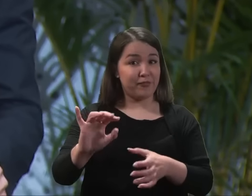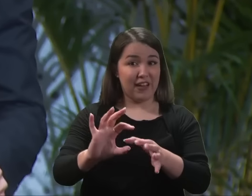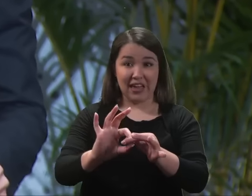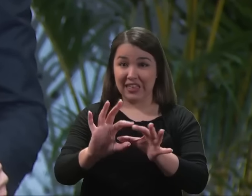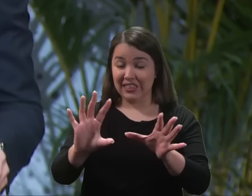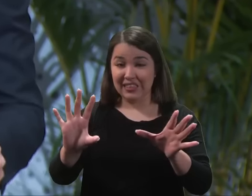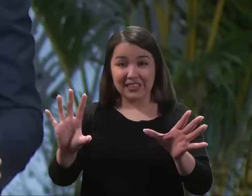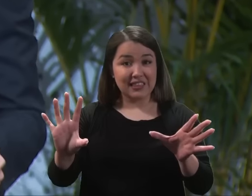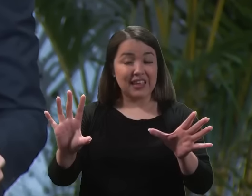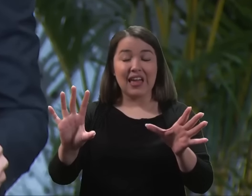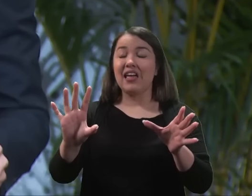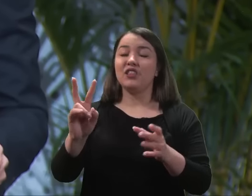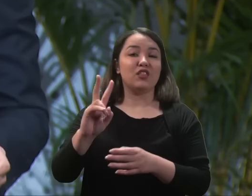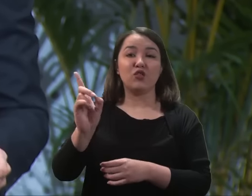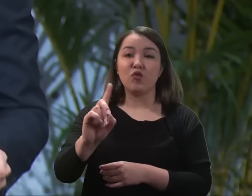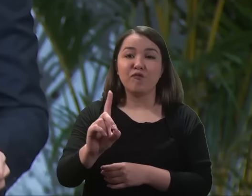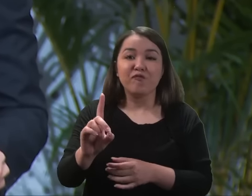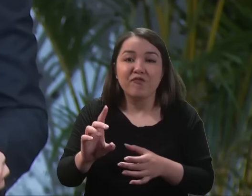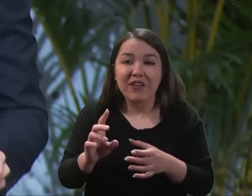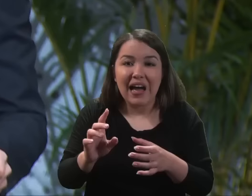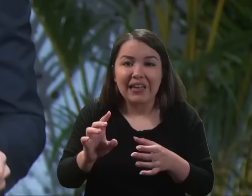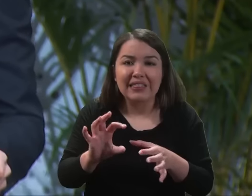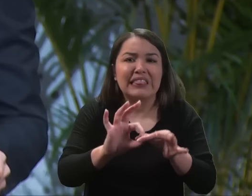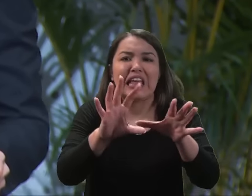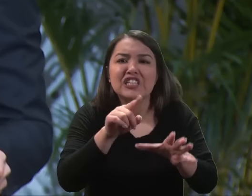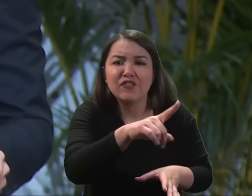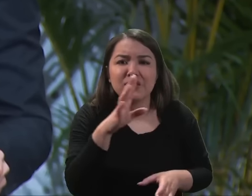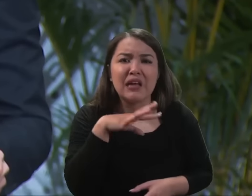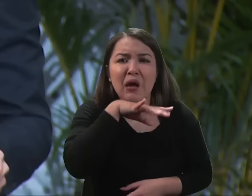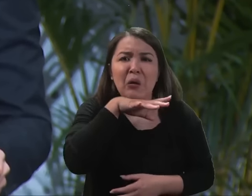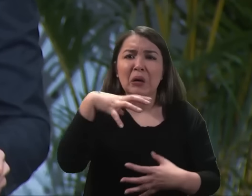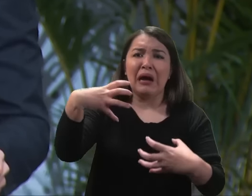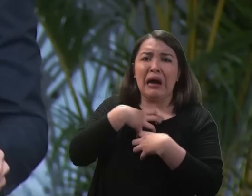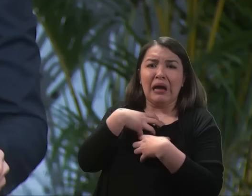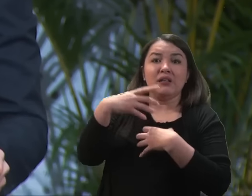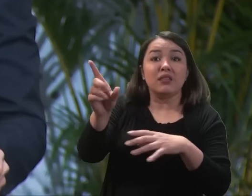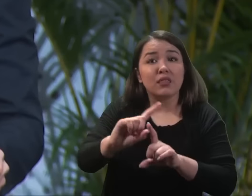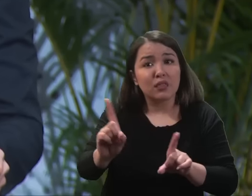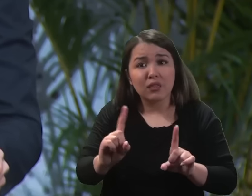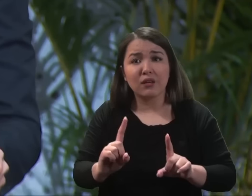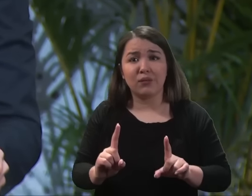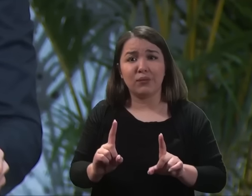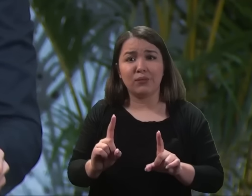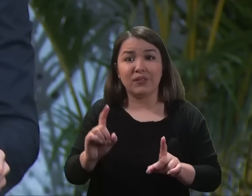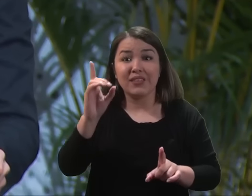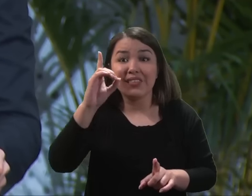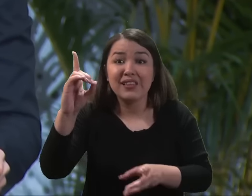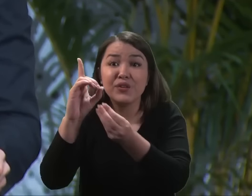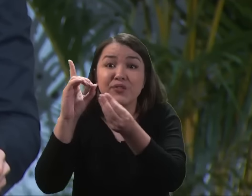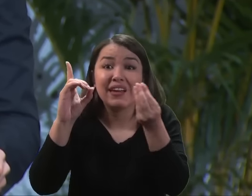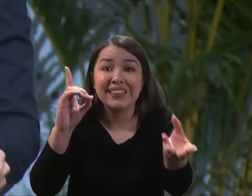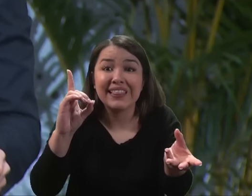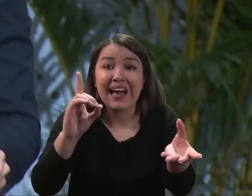poderemos ou possamos suportar e junto com ela ele nos dá o livramento